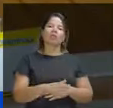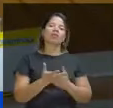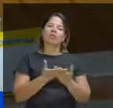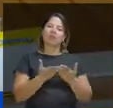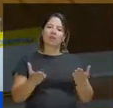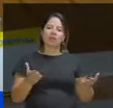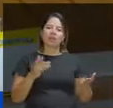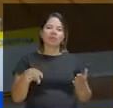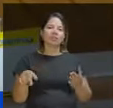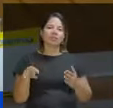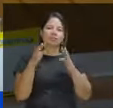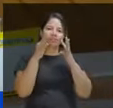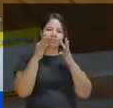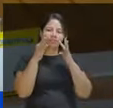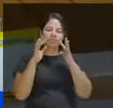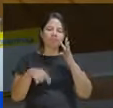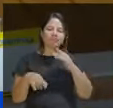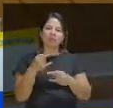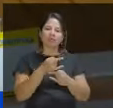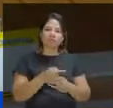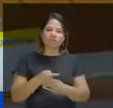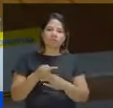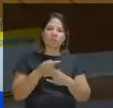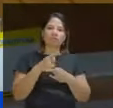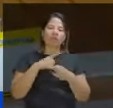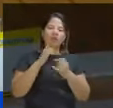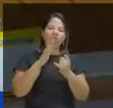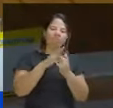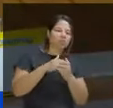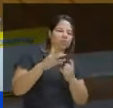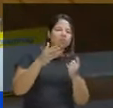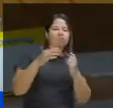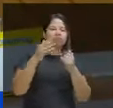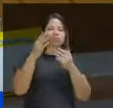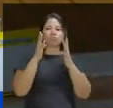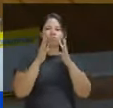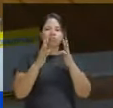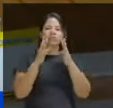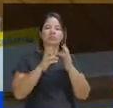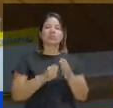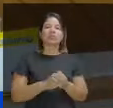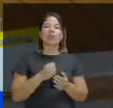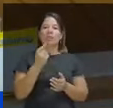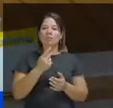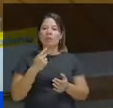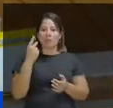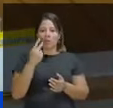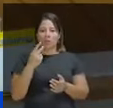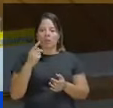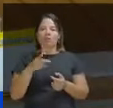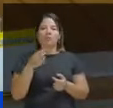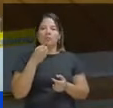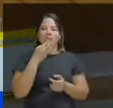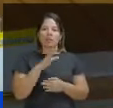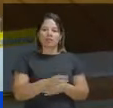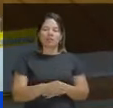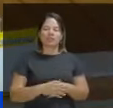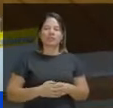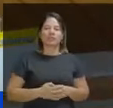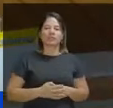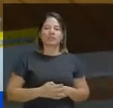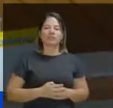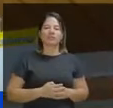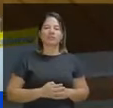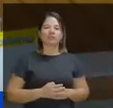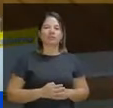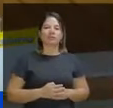acompanham presencialmente ou pela rede, era Procuradora Regional Eleitoral. Presidente, aqui